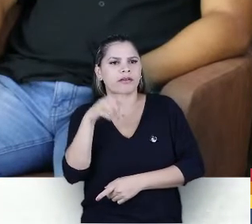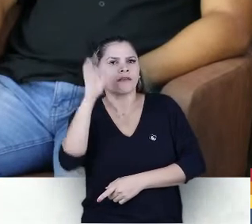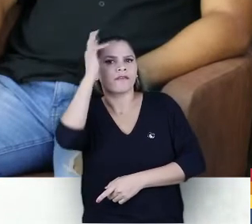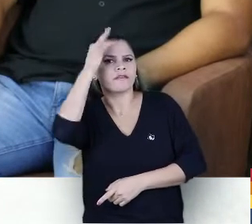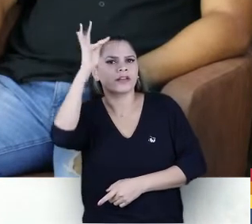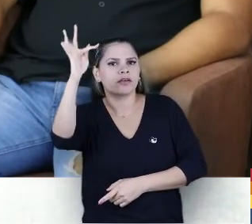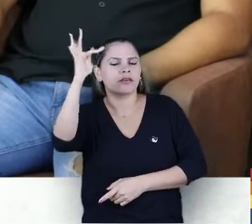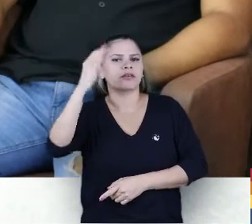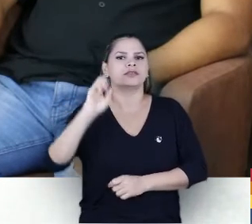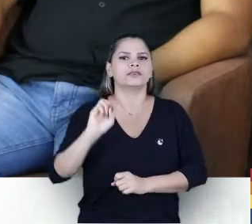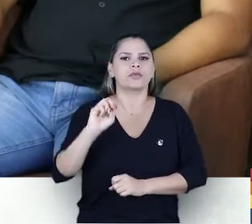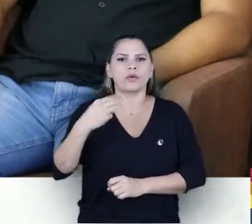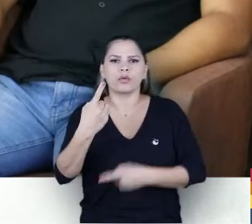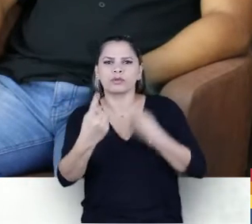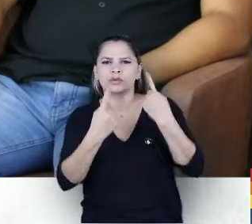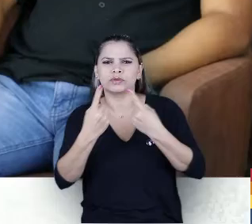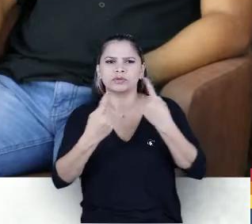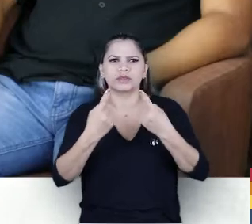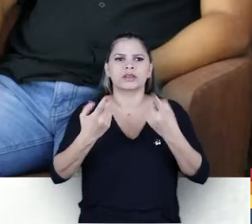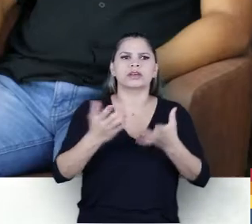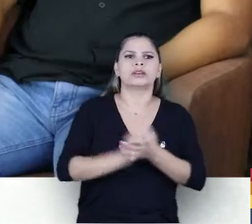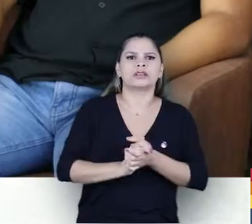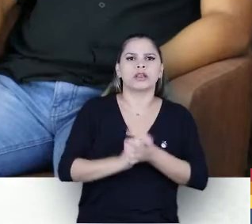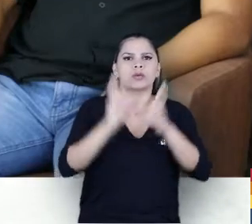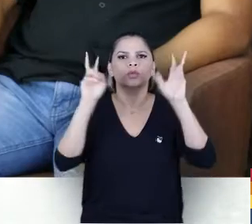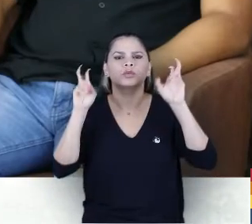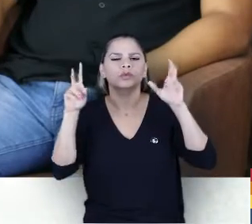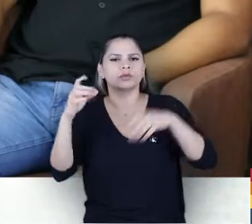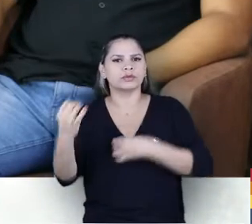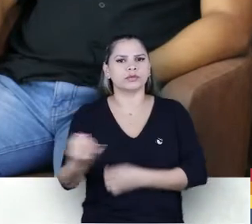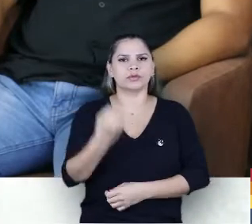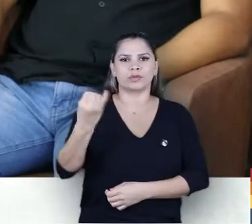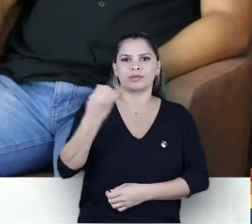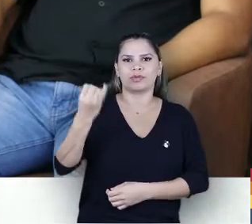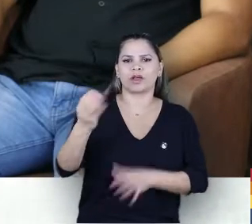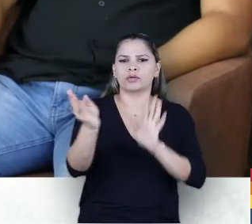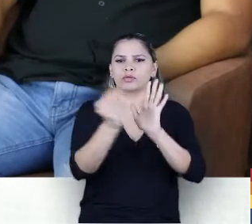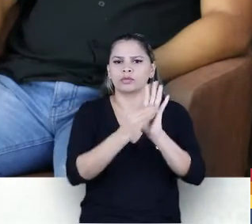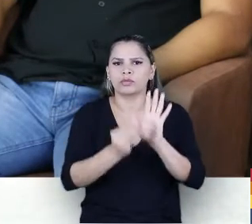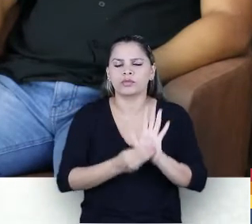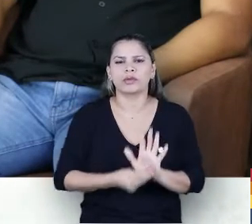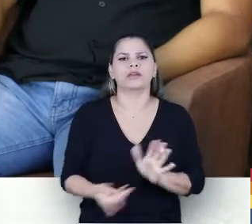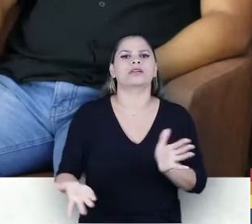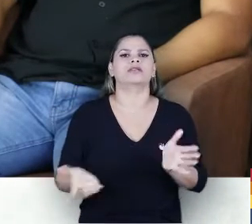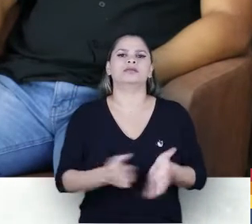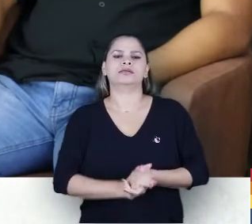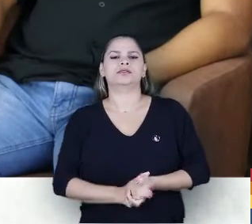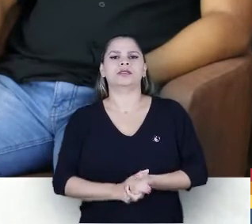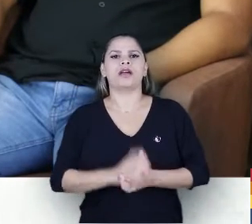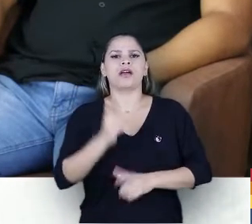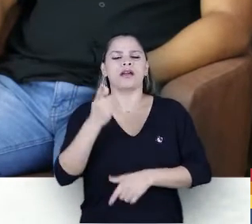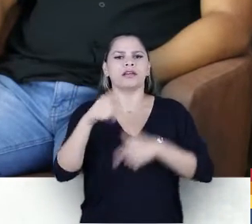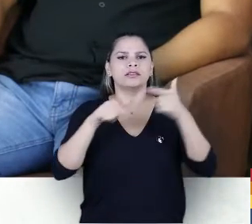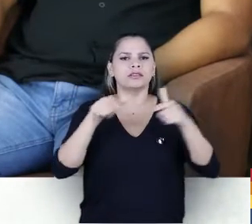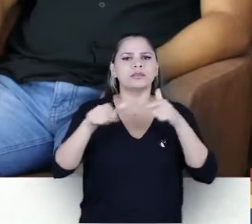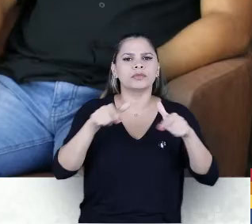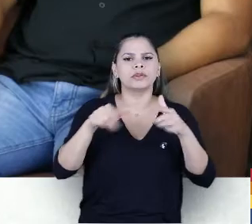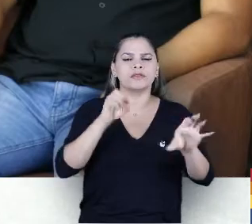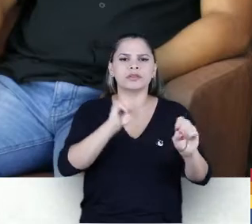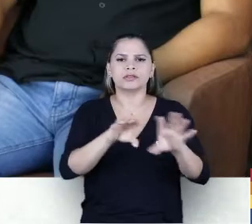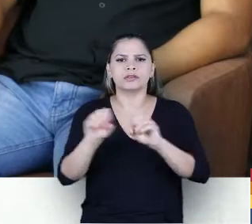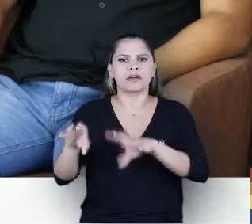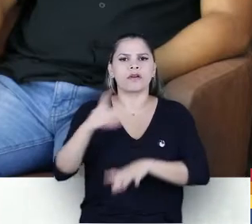de um filme ou de uma discussão, aí trazia ali um filósofo, trazia ali uma discussão,